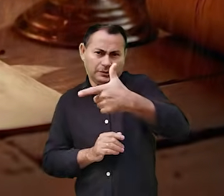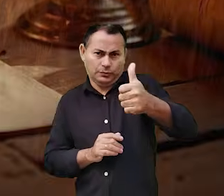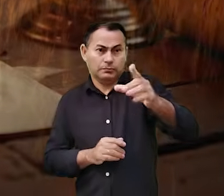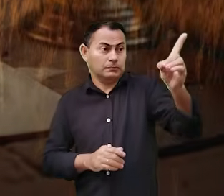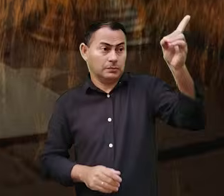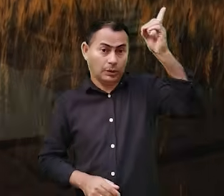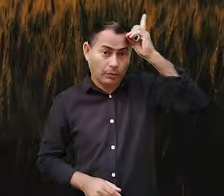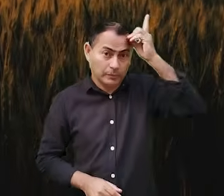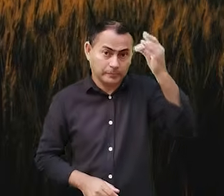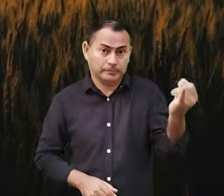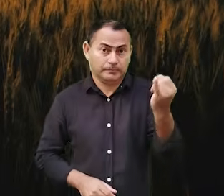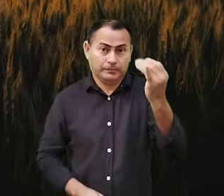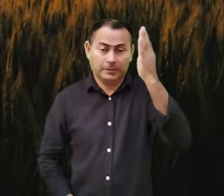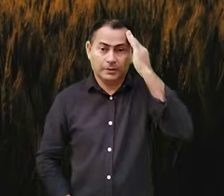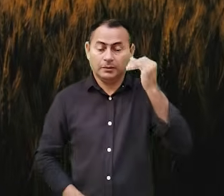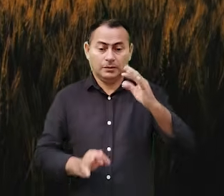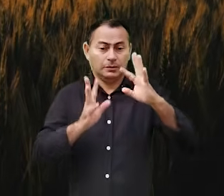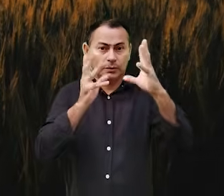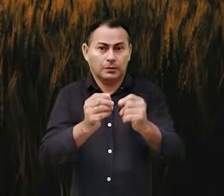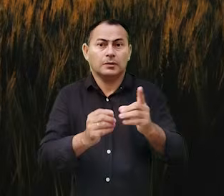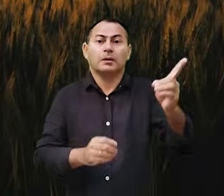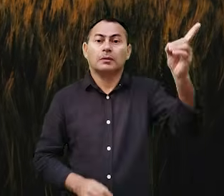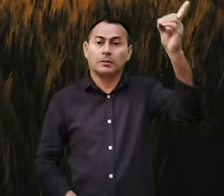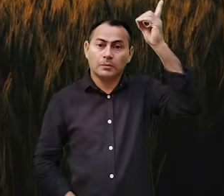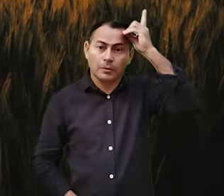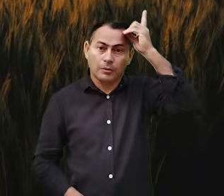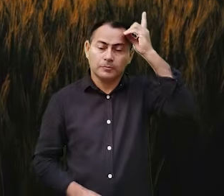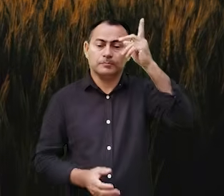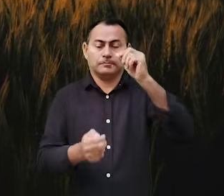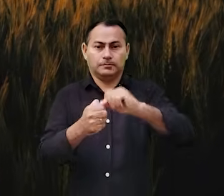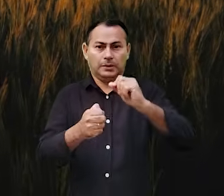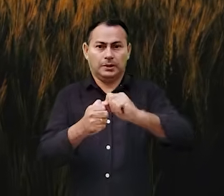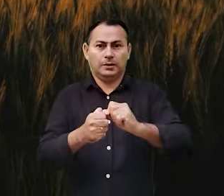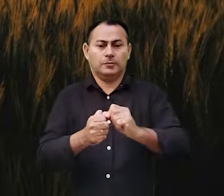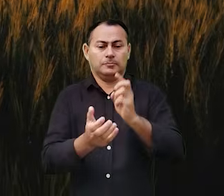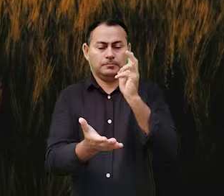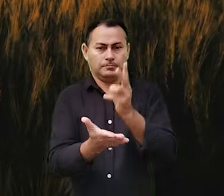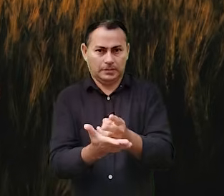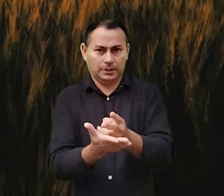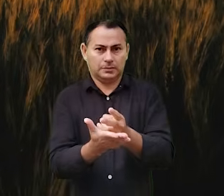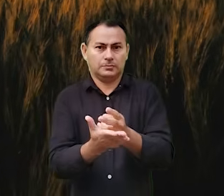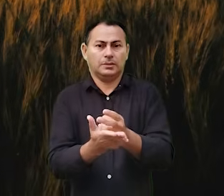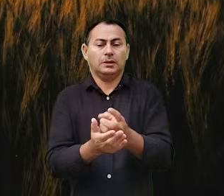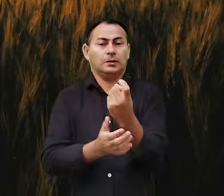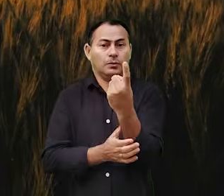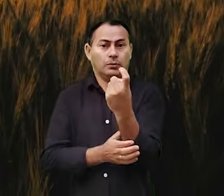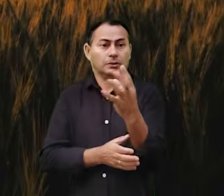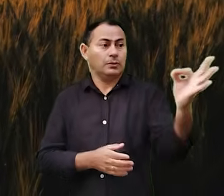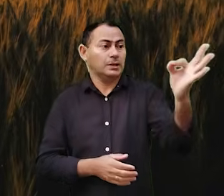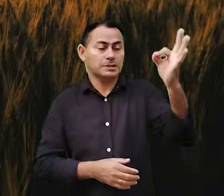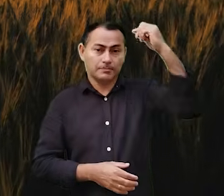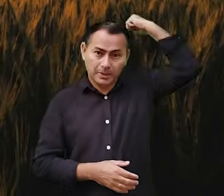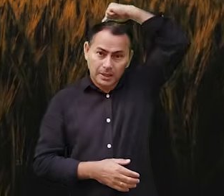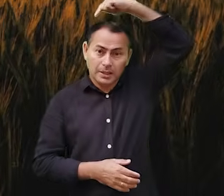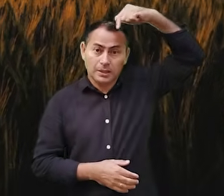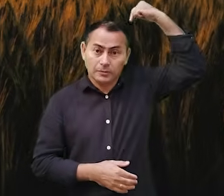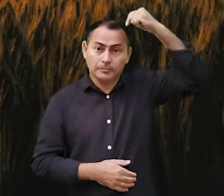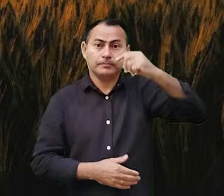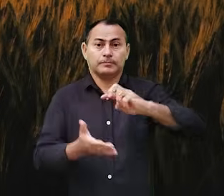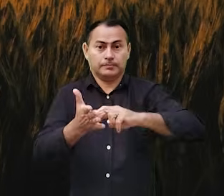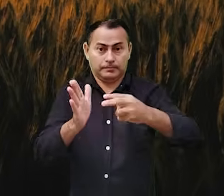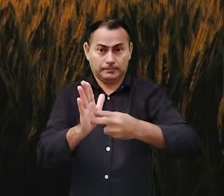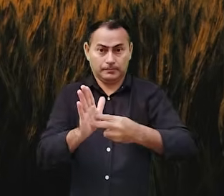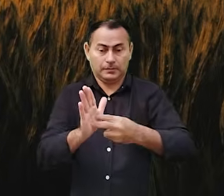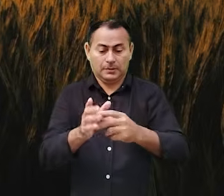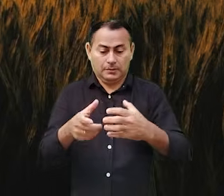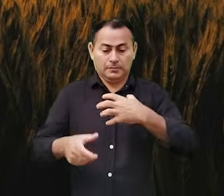dons. É importante que saibamos que todos esses dons são realizados pelo mesmo e único Espírito.